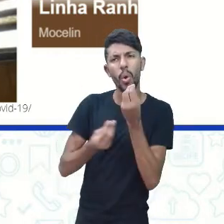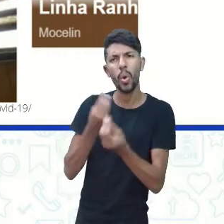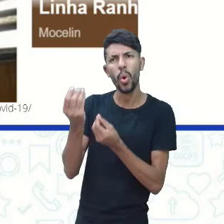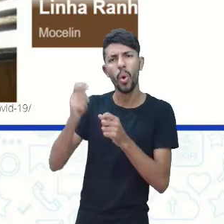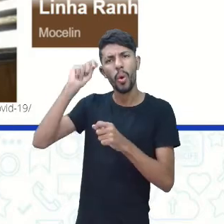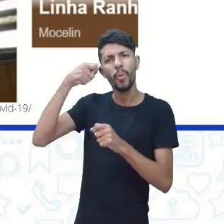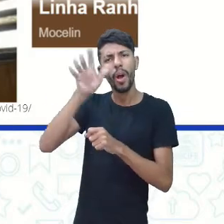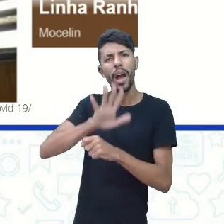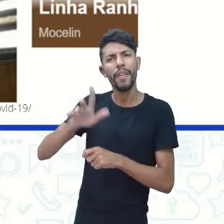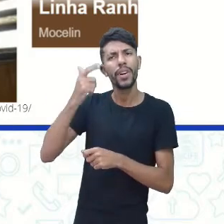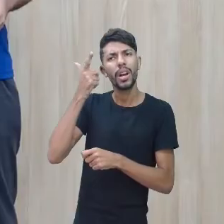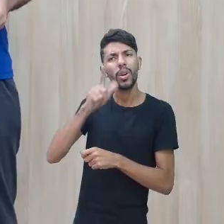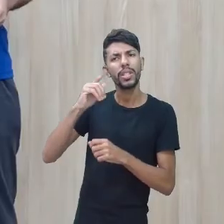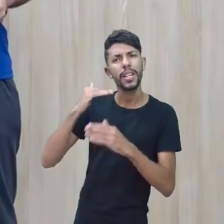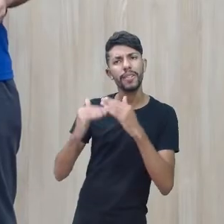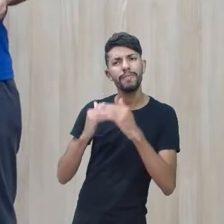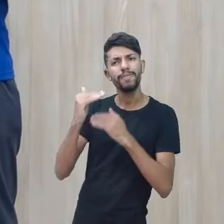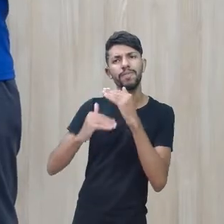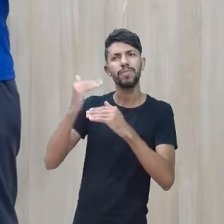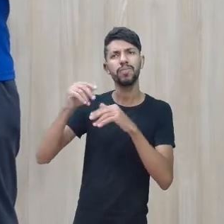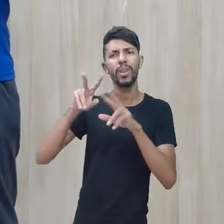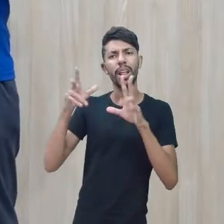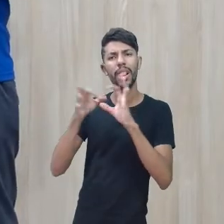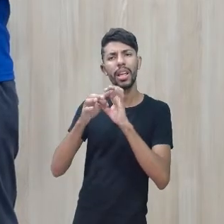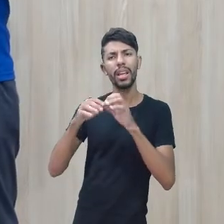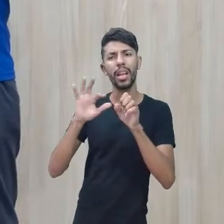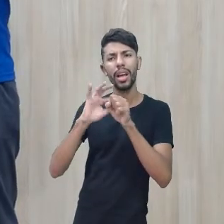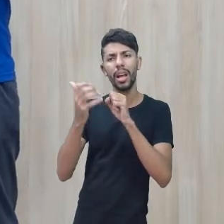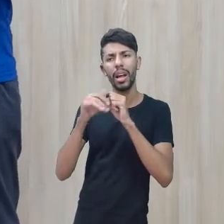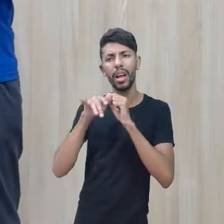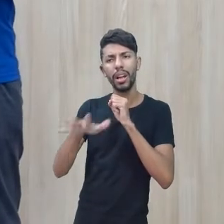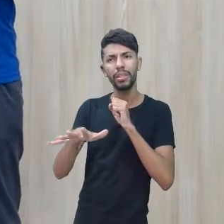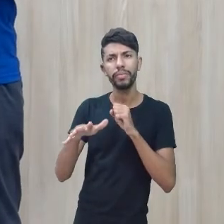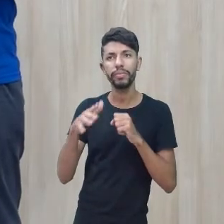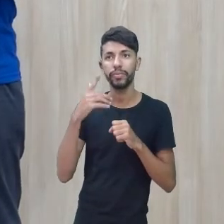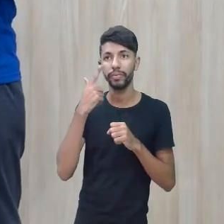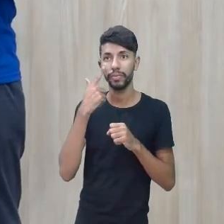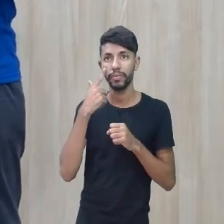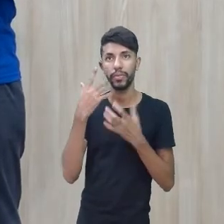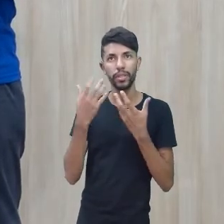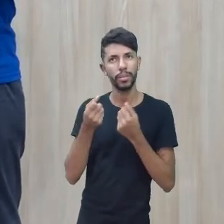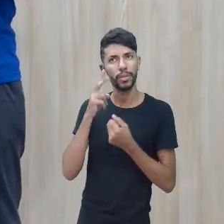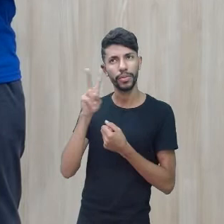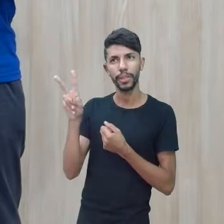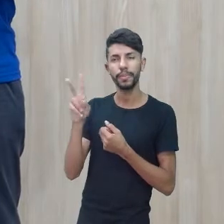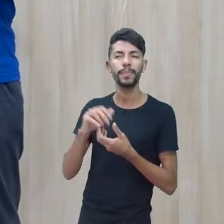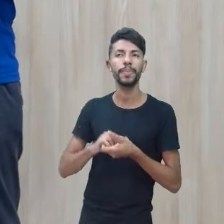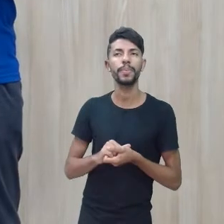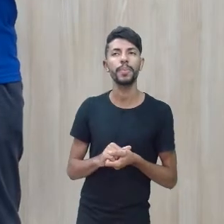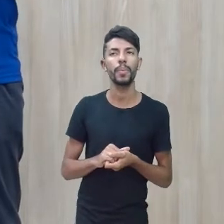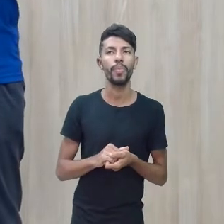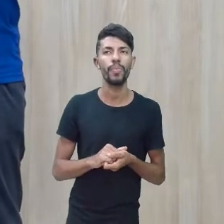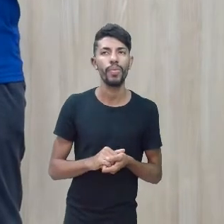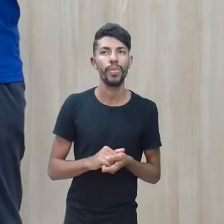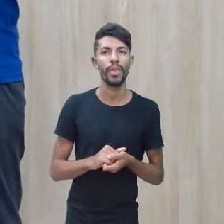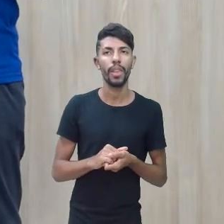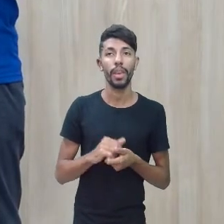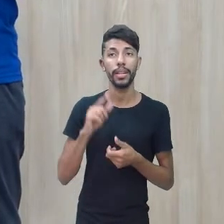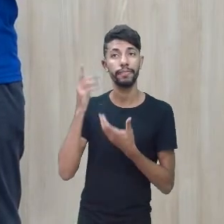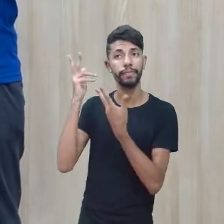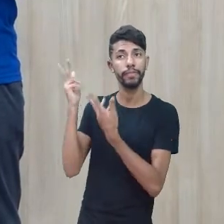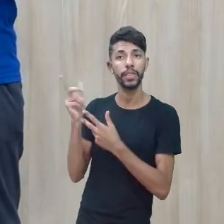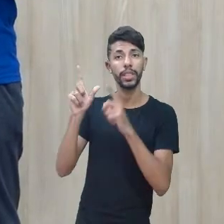conseguiram se sobressair nessa questão da Covid-19? Vamos ver aqui o que a matéria vai nos falar. Nós temos aqui a fala